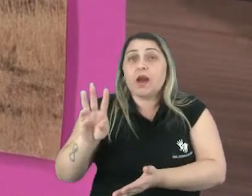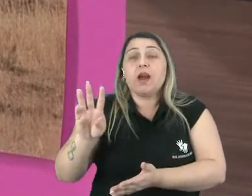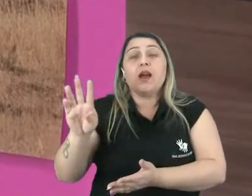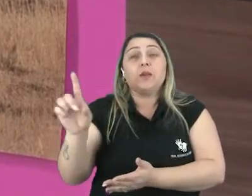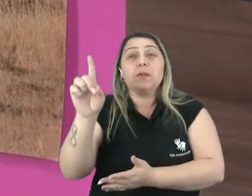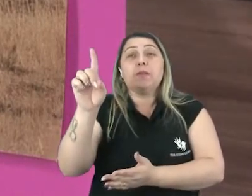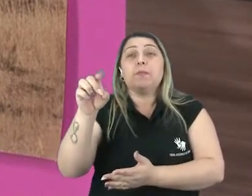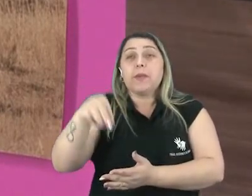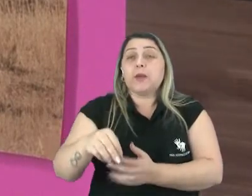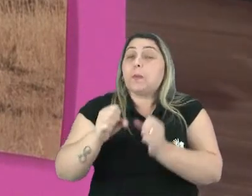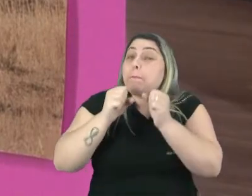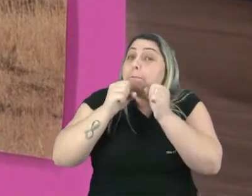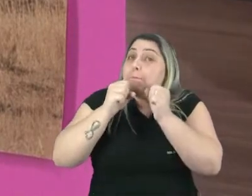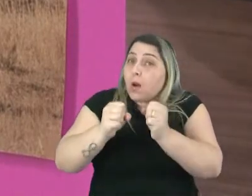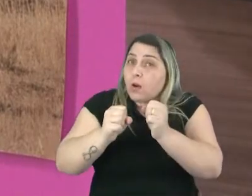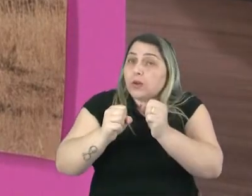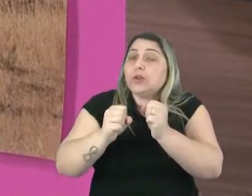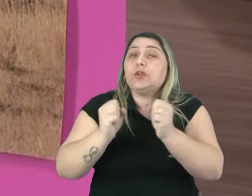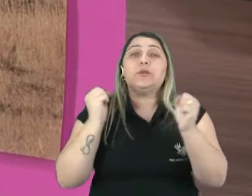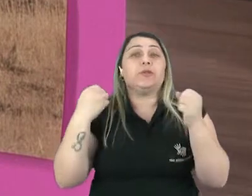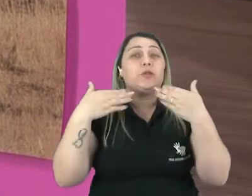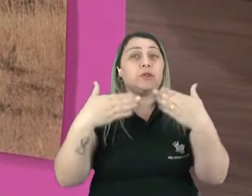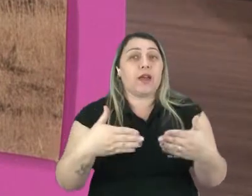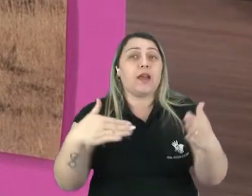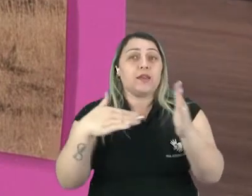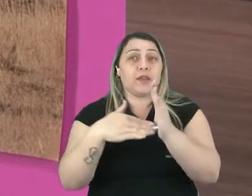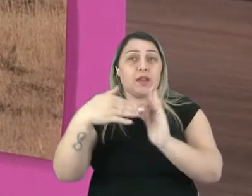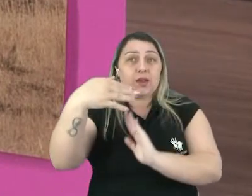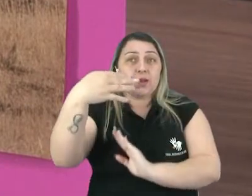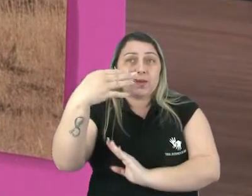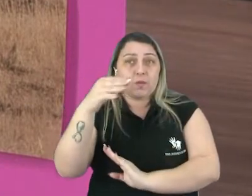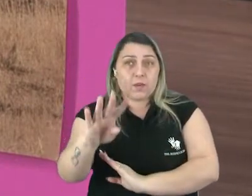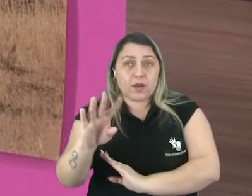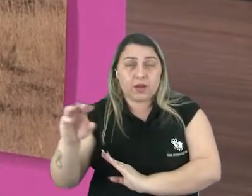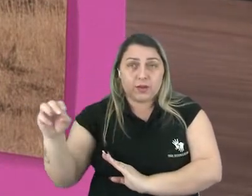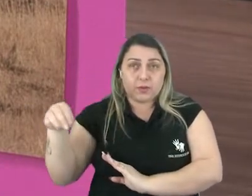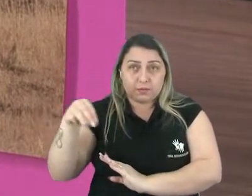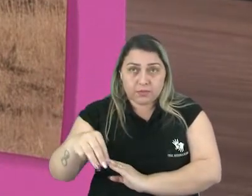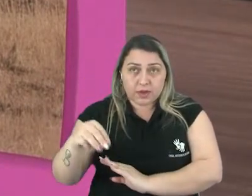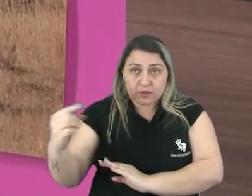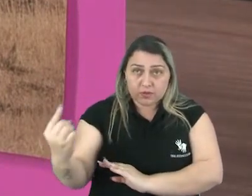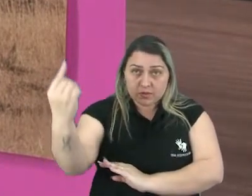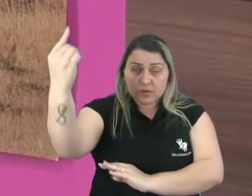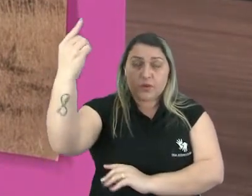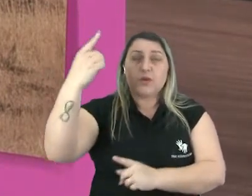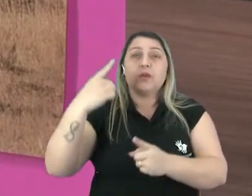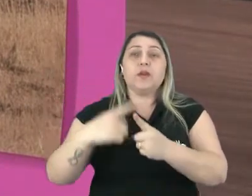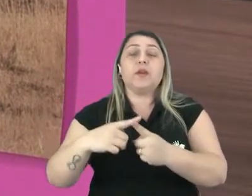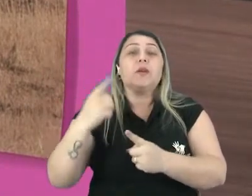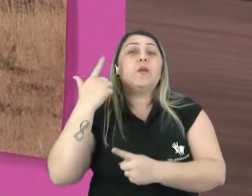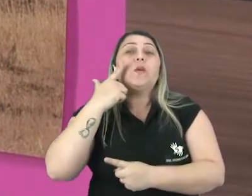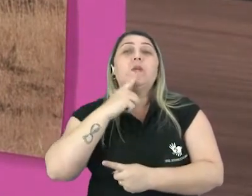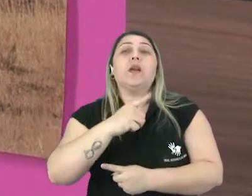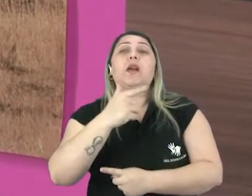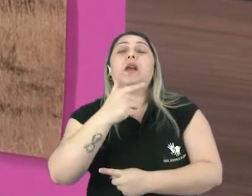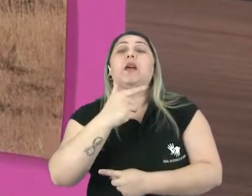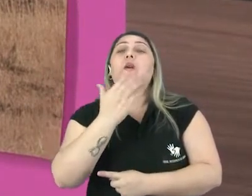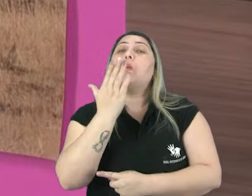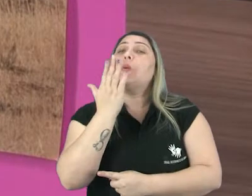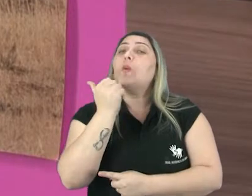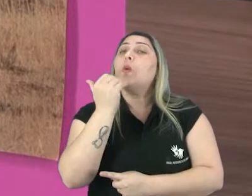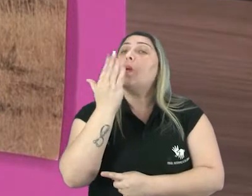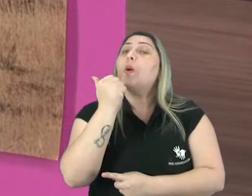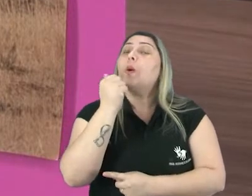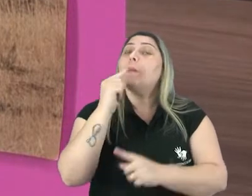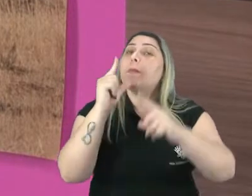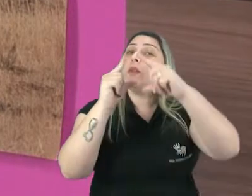ela pode atingir, certo? Por causa do seu tamanho, ela consegue se alimentar das folhas